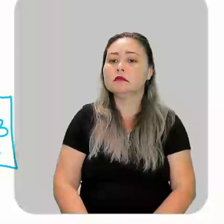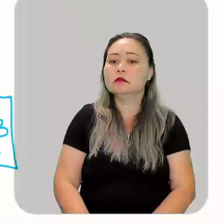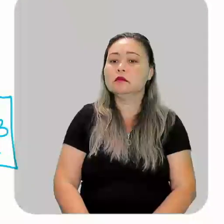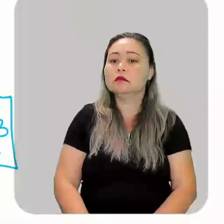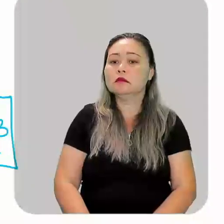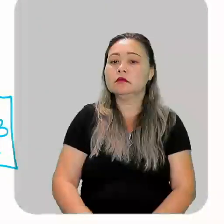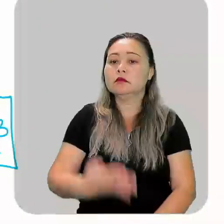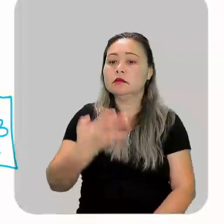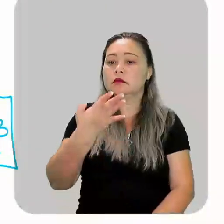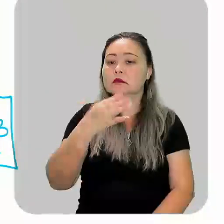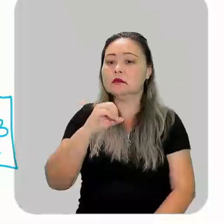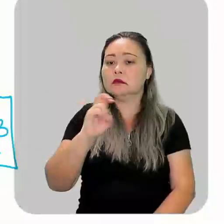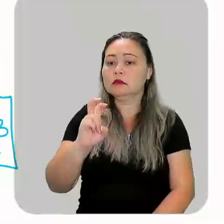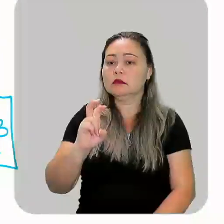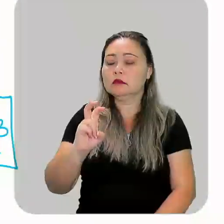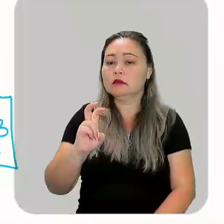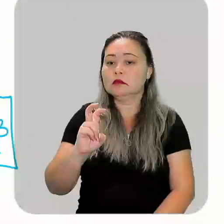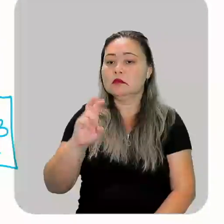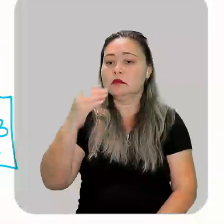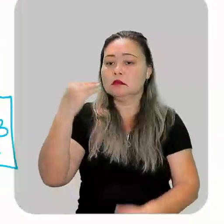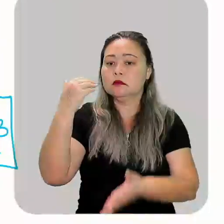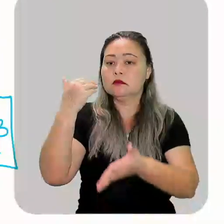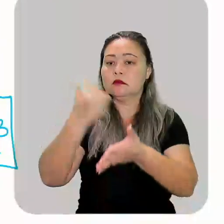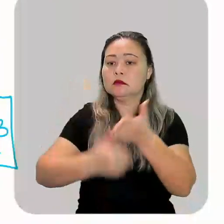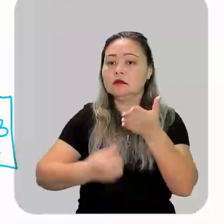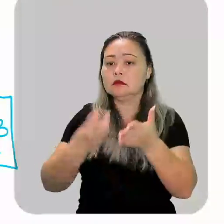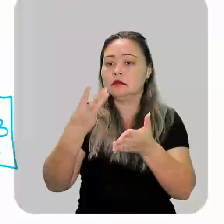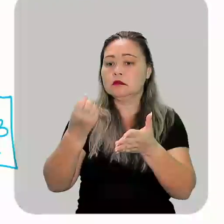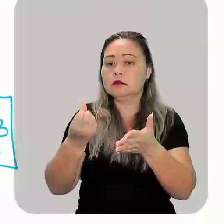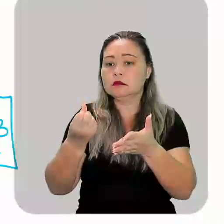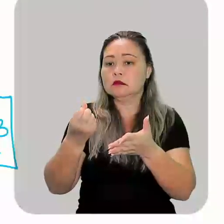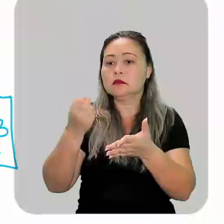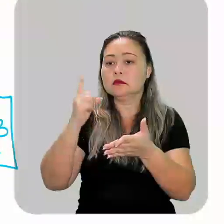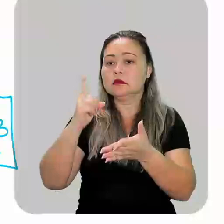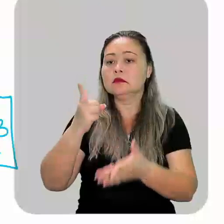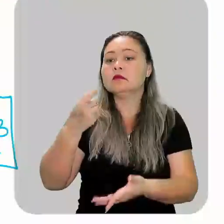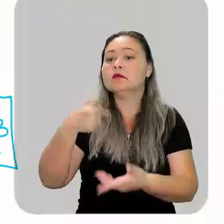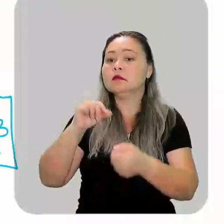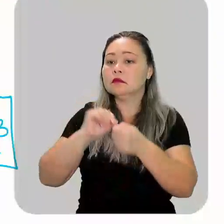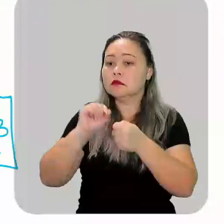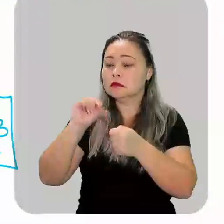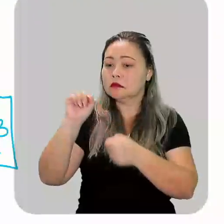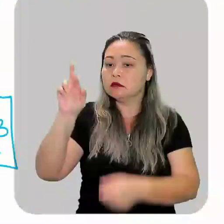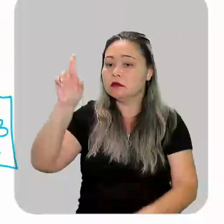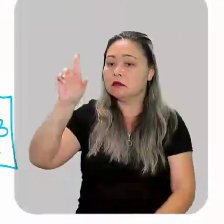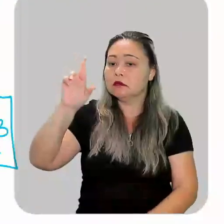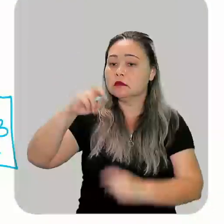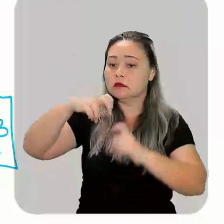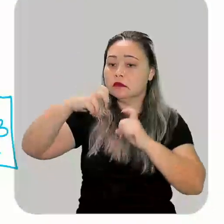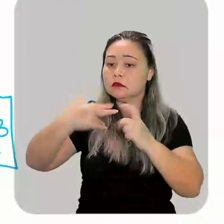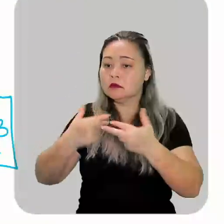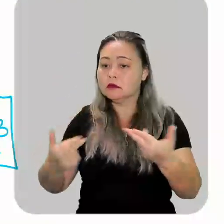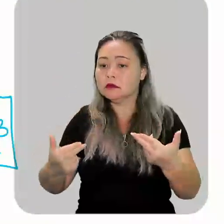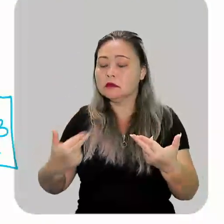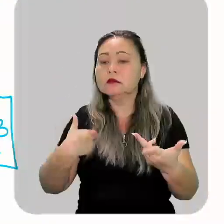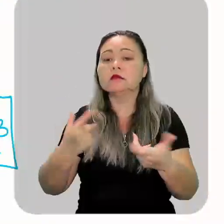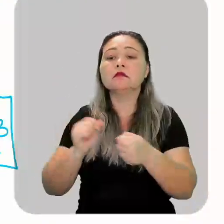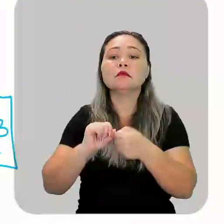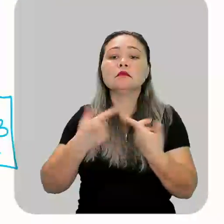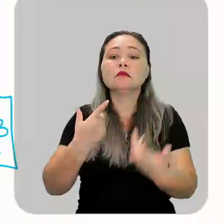Então 405 menos 36 vai ser o volume do refrigerante, né? E aí, quanto